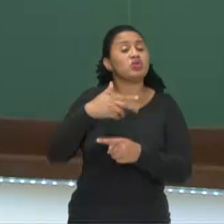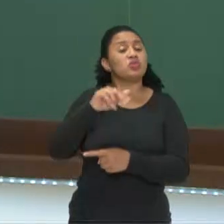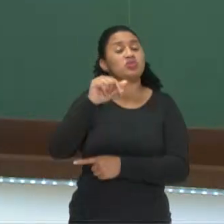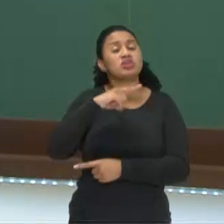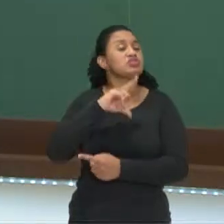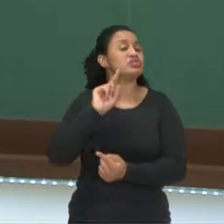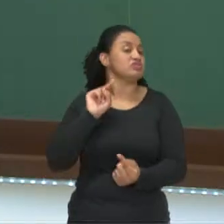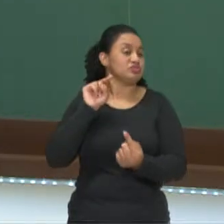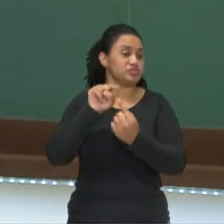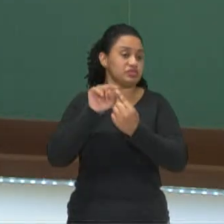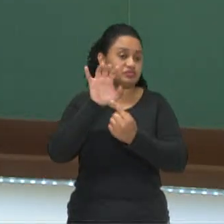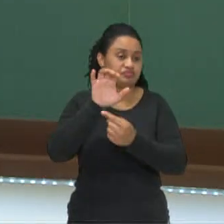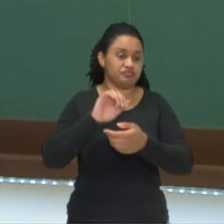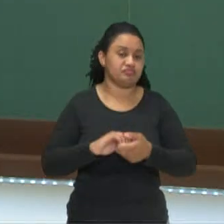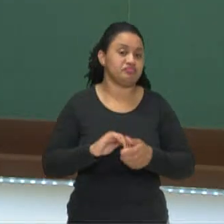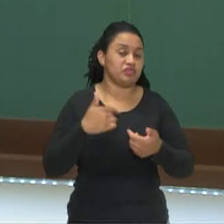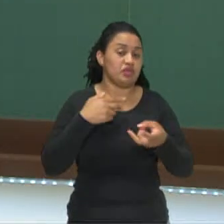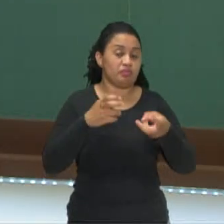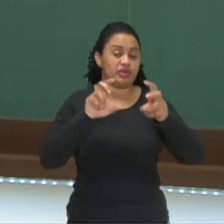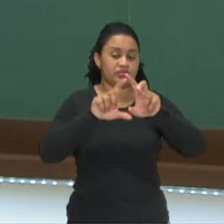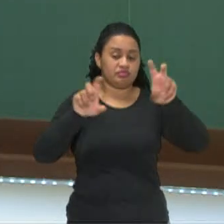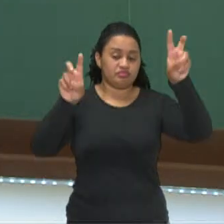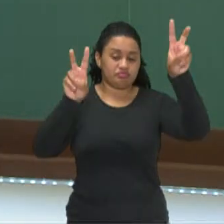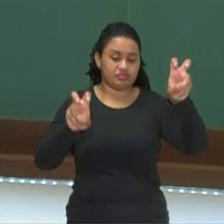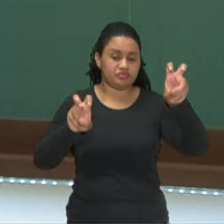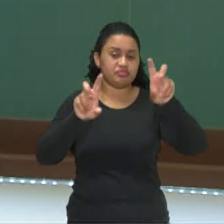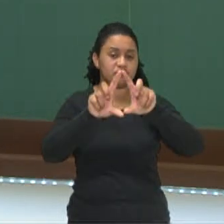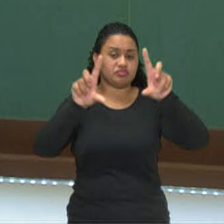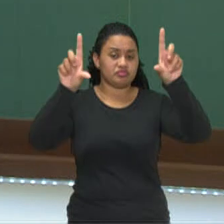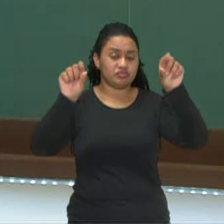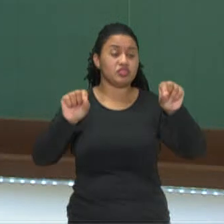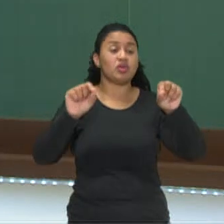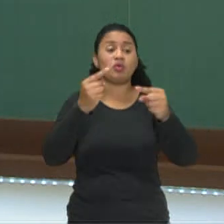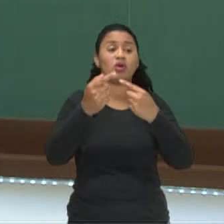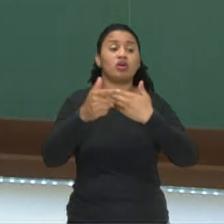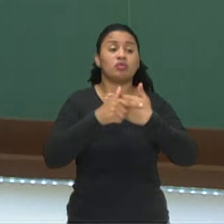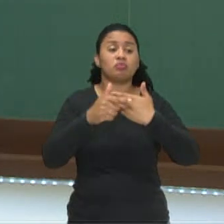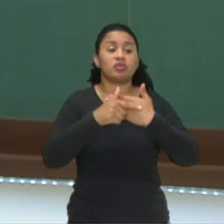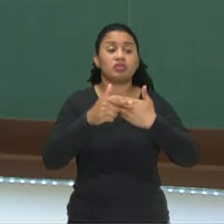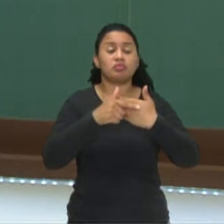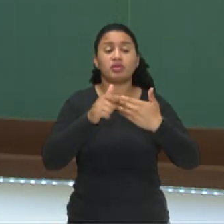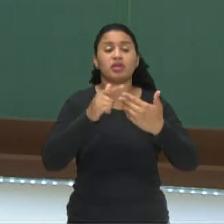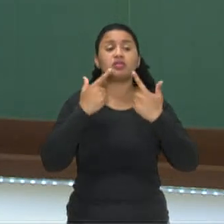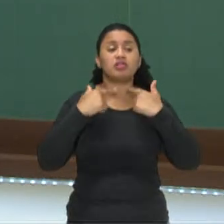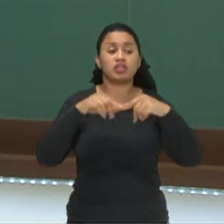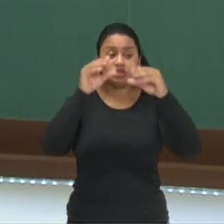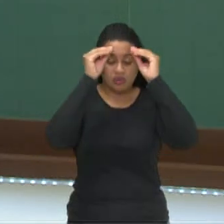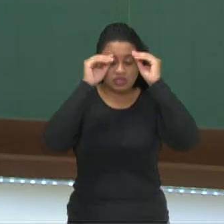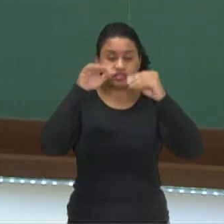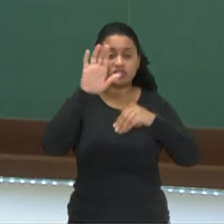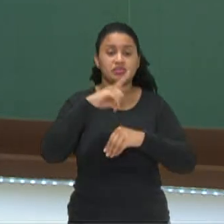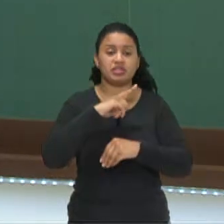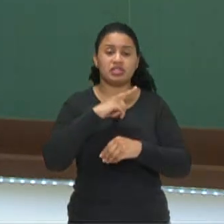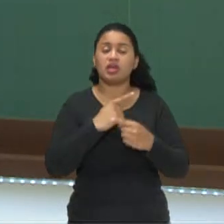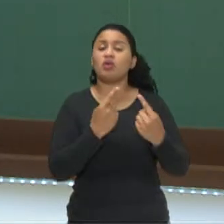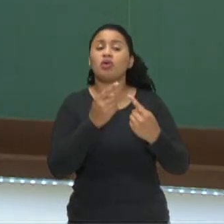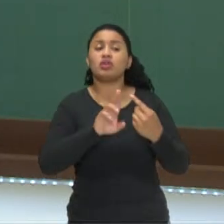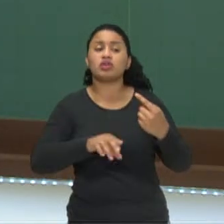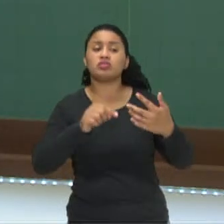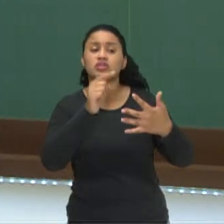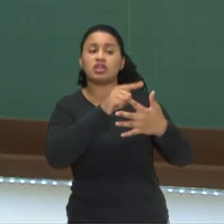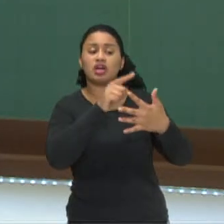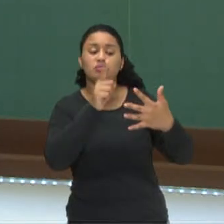essa intenção. Então perceba esse trecho aqui, ó. Qual a função de linguagem predominante? O que ele usa aqui, né? A